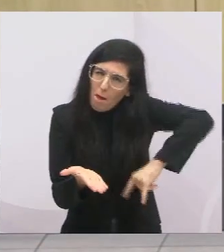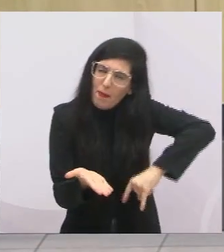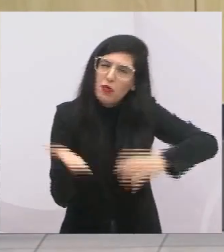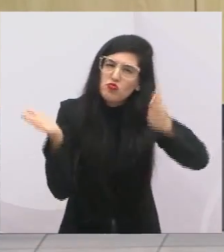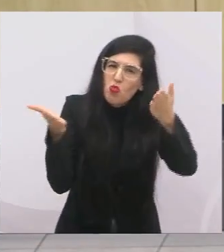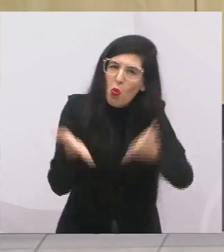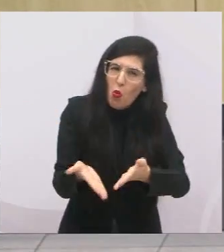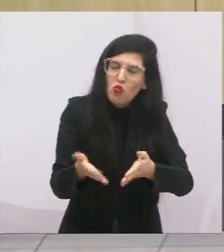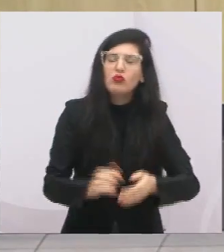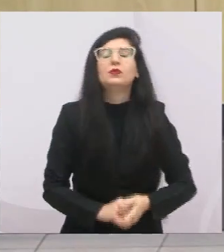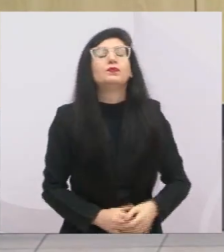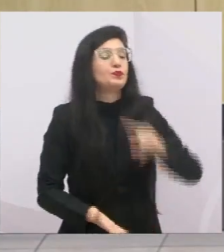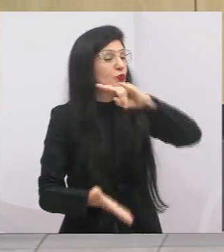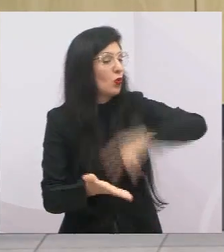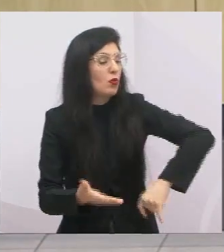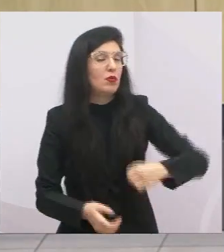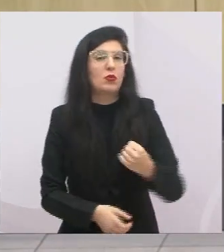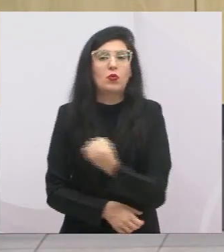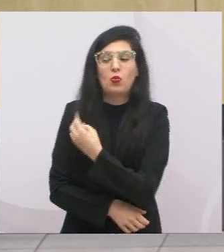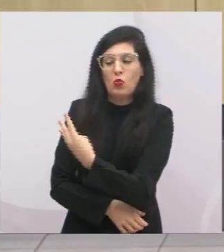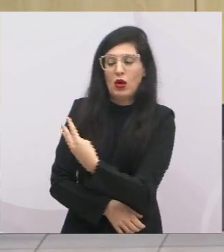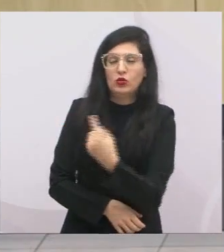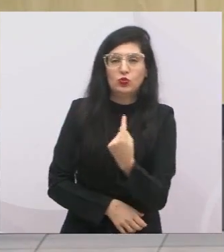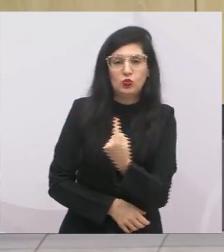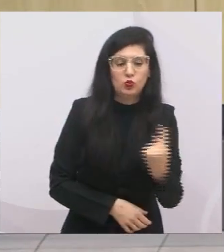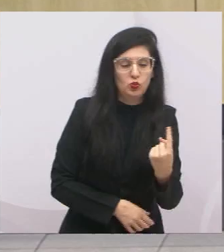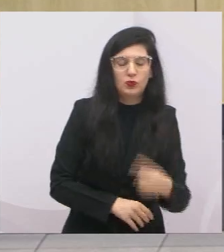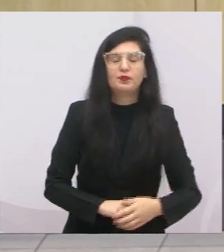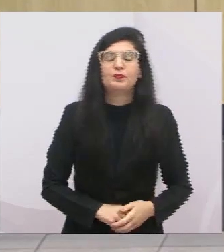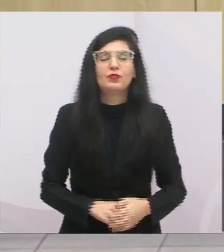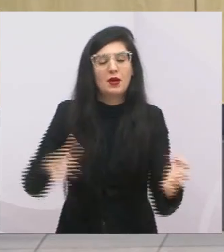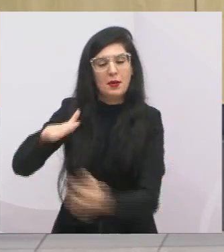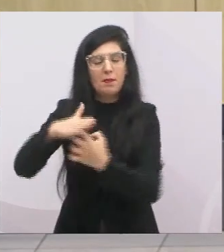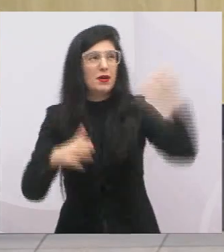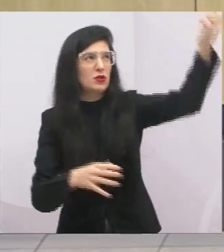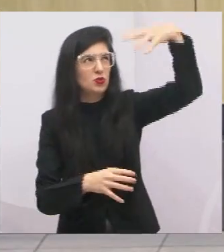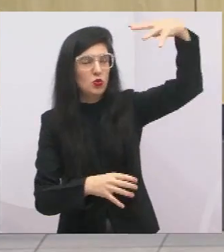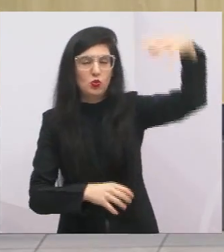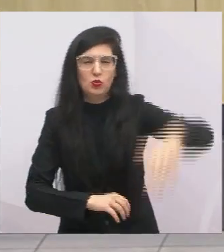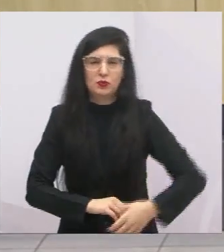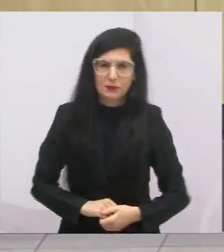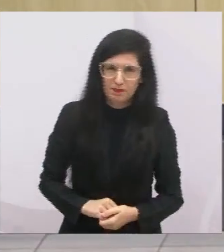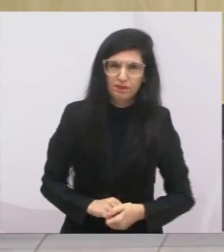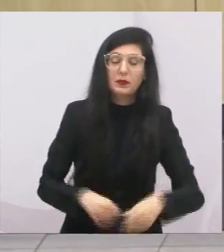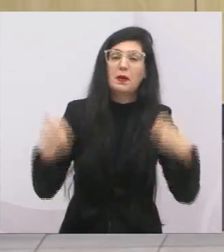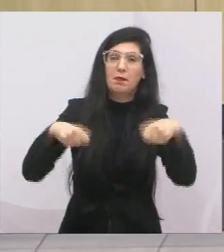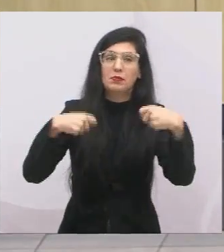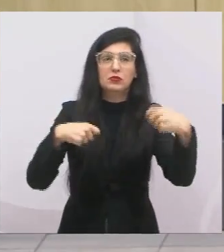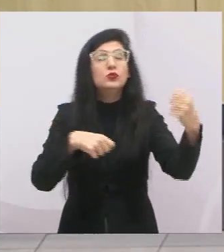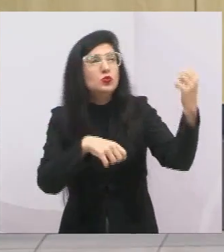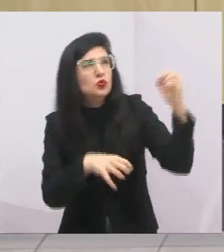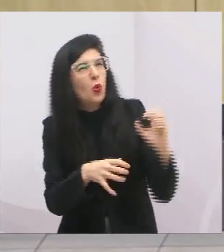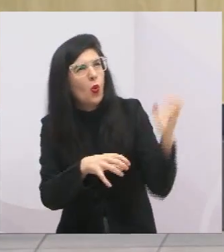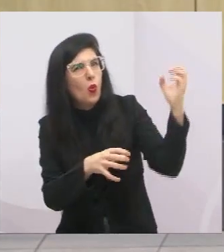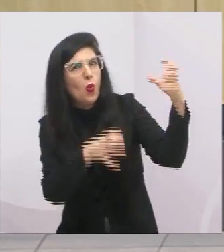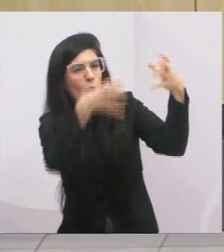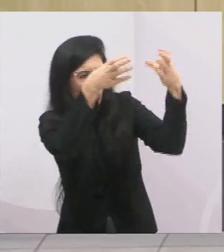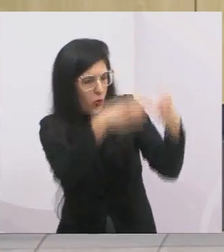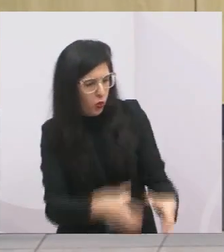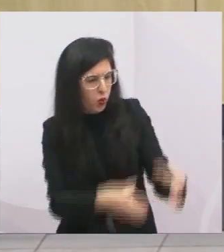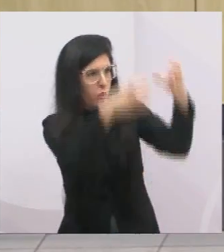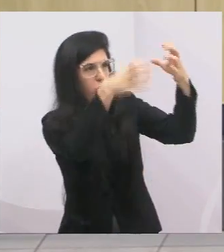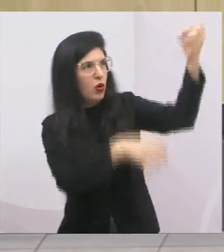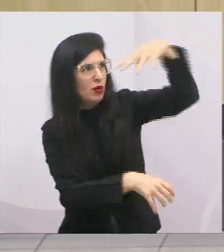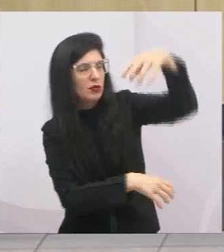sessão. Requerimento 4.1. A EDP solicitando o reposicionamento do poste ora instalado ao lado do